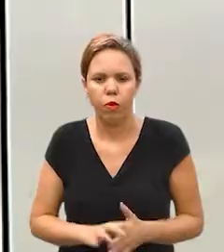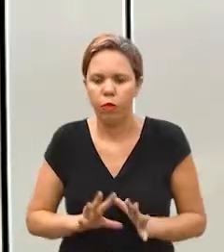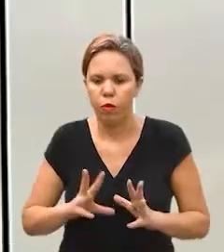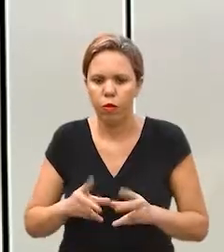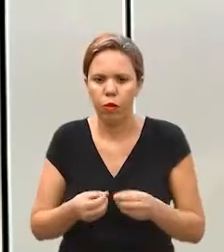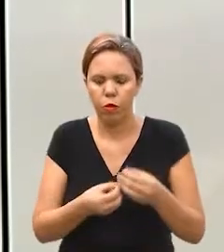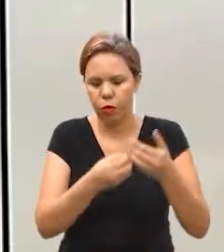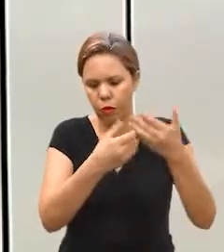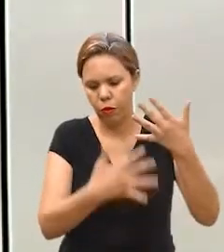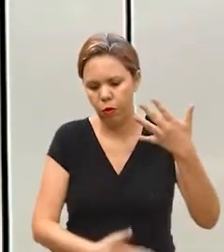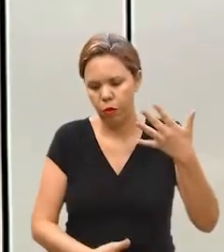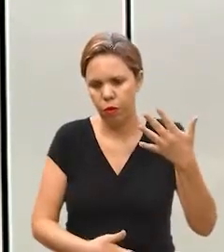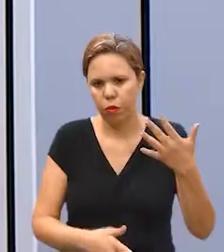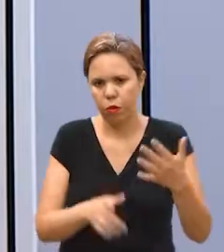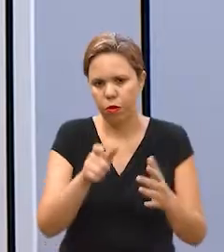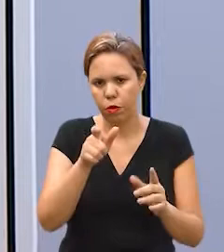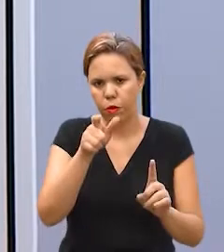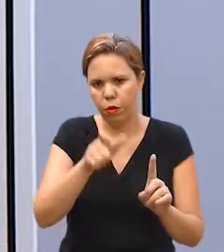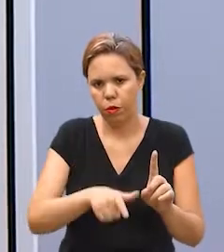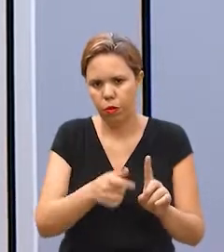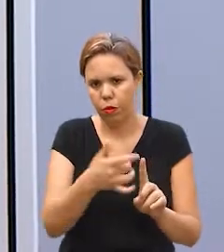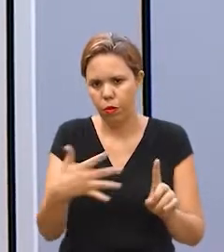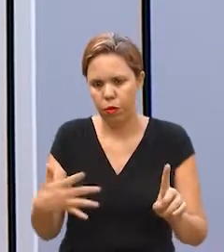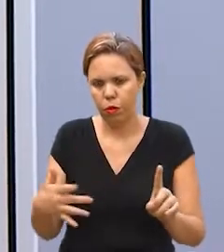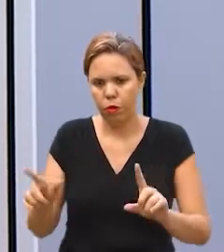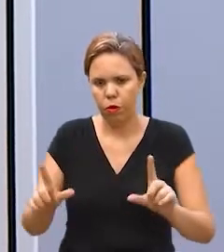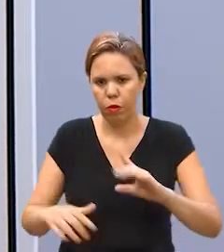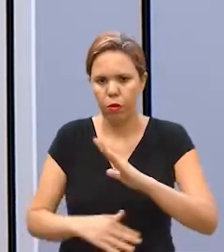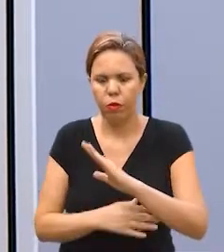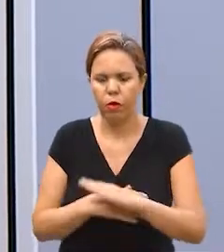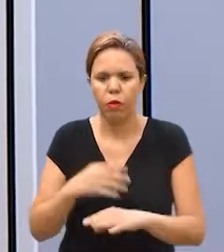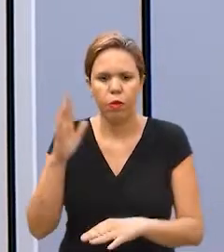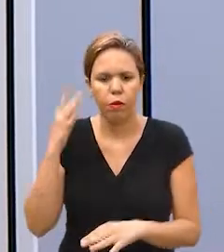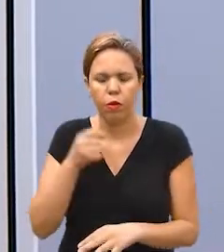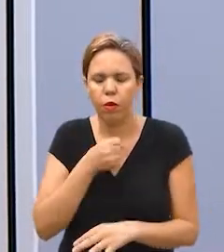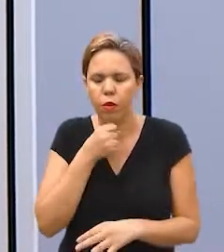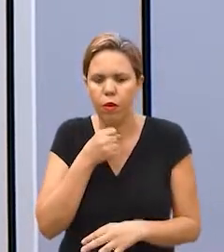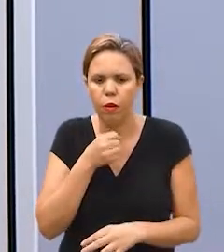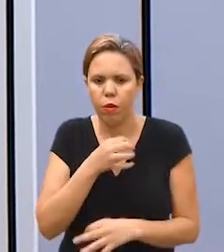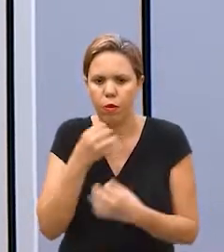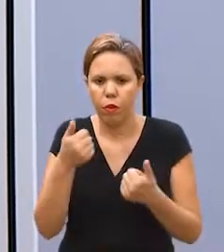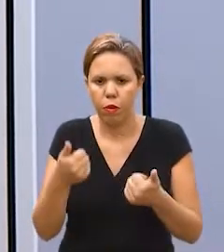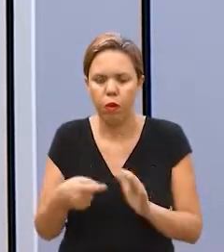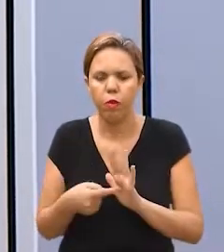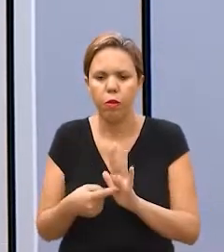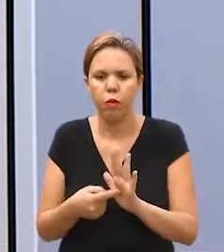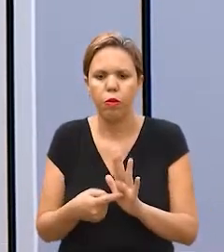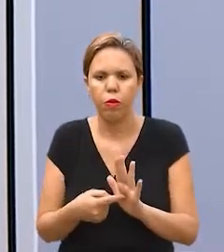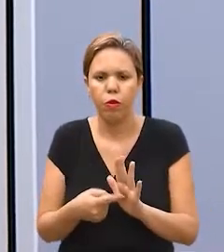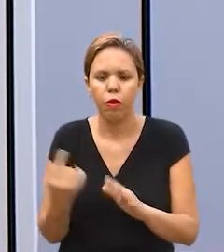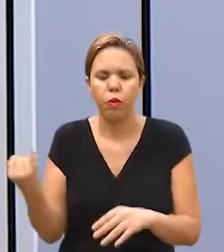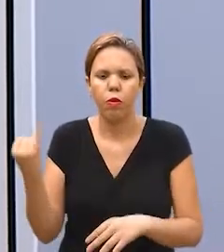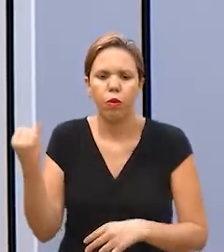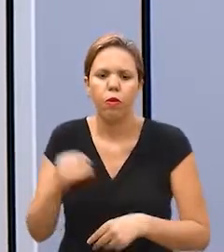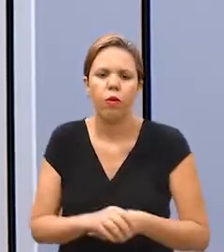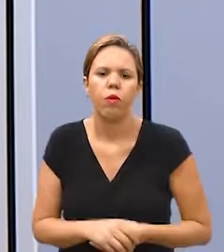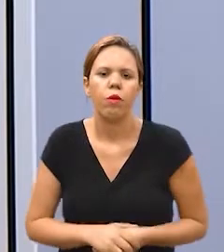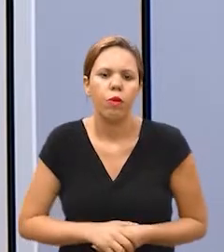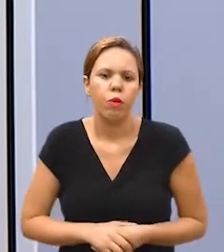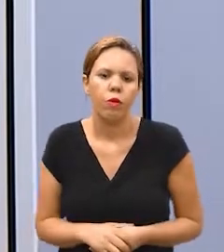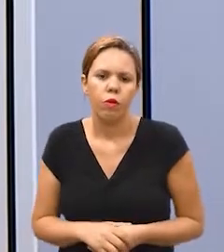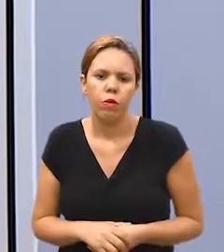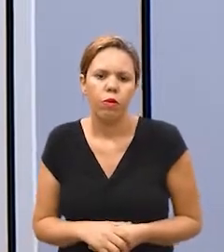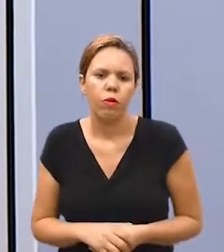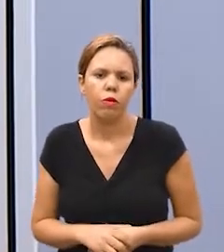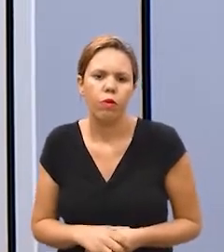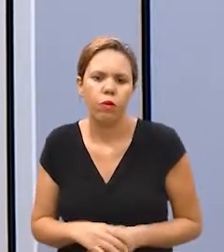muito bem feita pela TV, pela Andréia, mostram um pouco o quanto é importante, né, esses